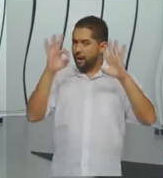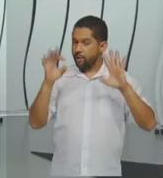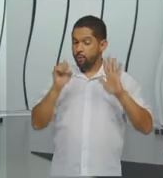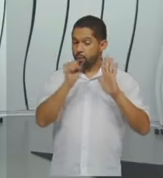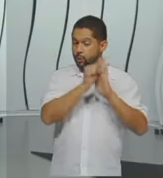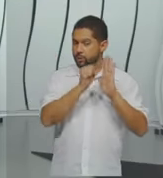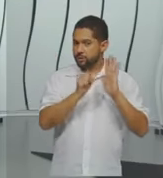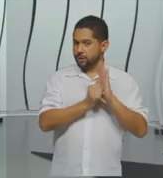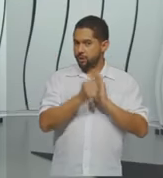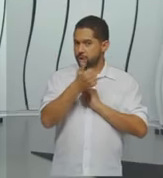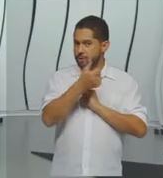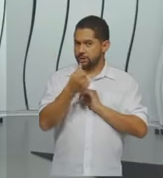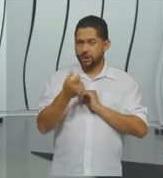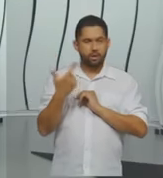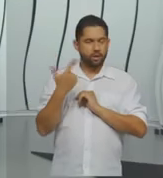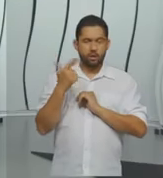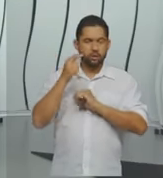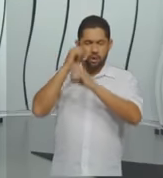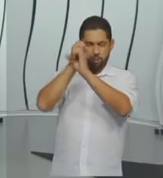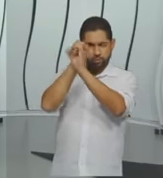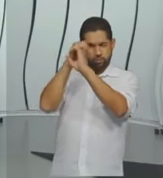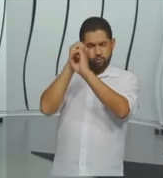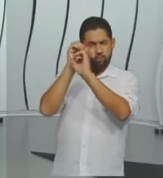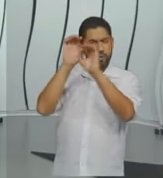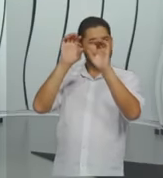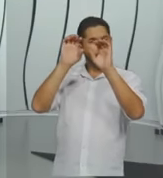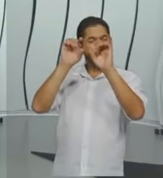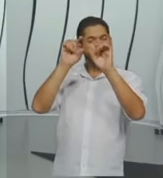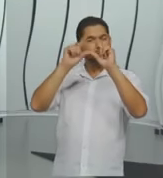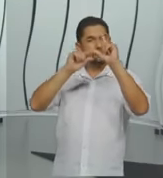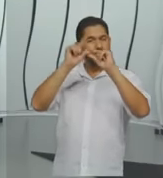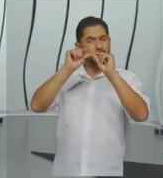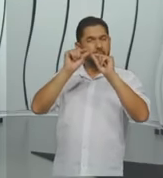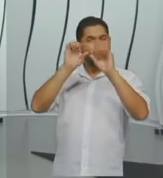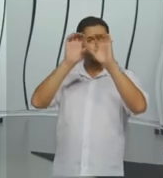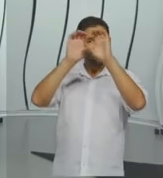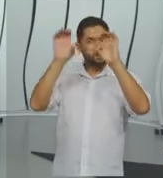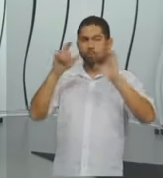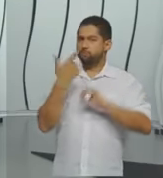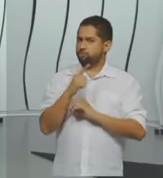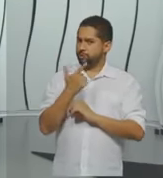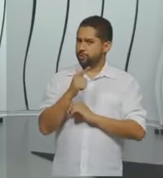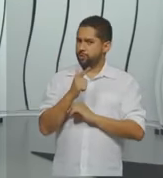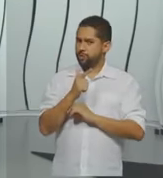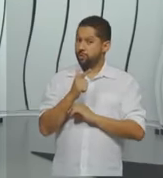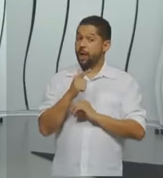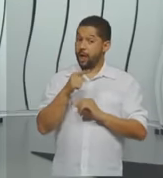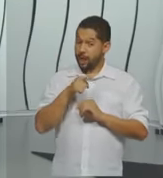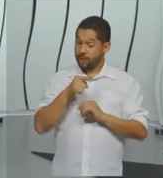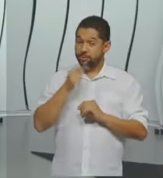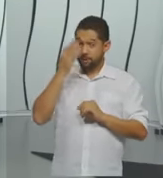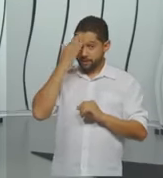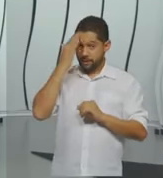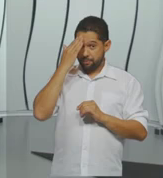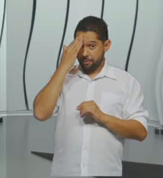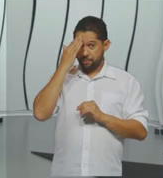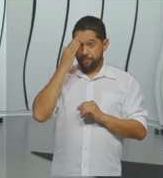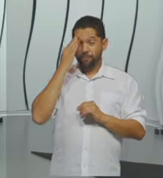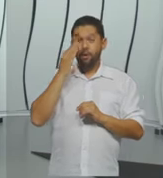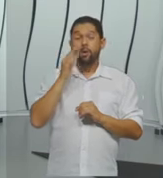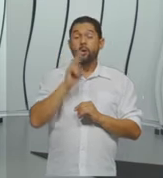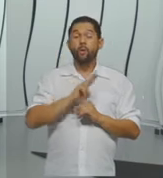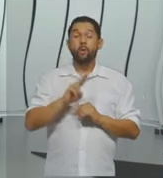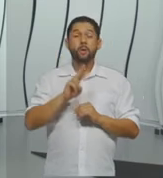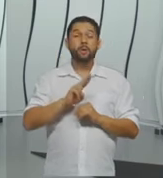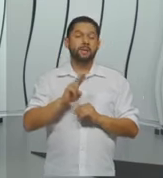havia telescópios. Toda essa medição de posição de planetas, quando você olhava para o espaço, era feita usando alguns instrumentos